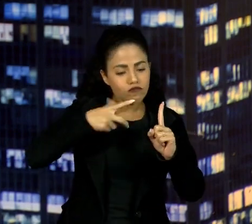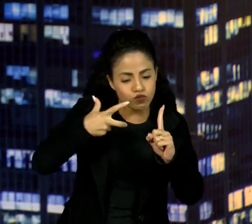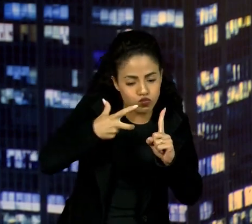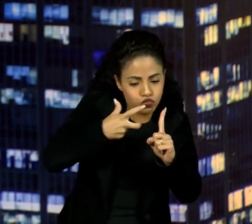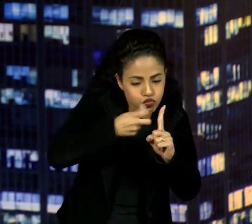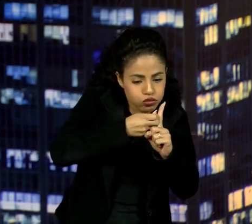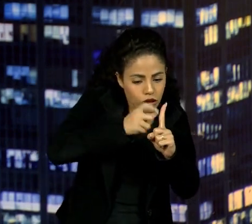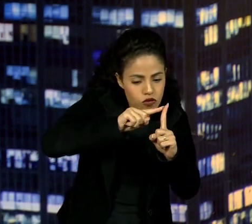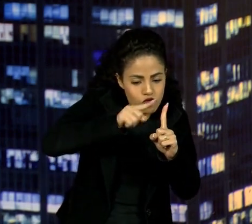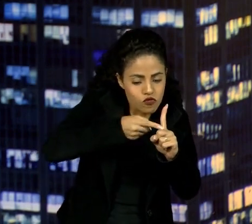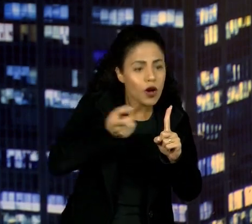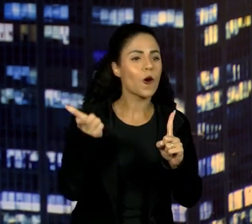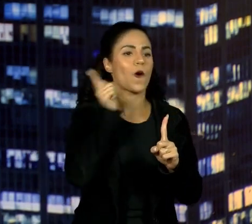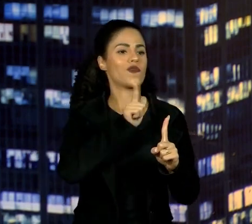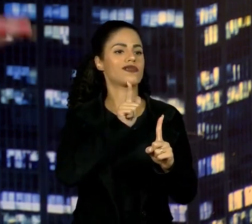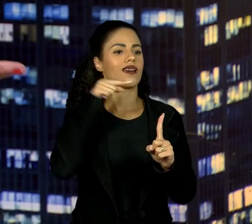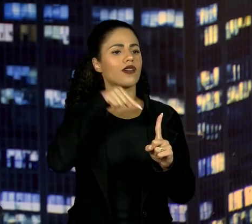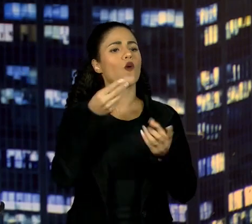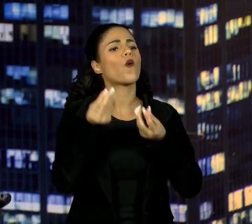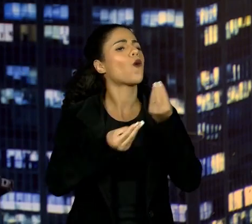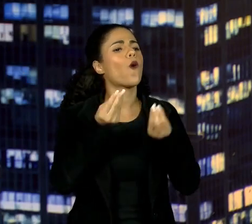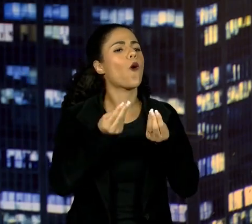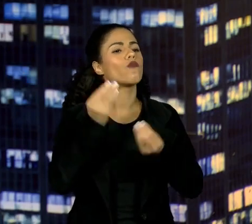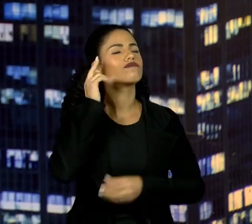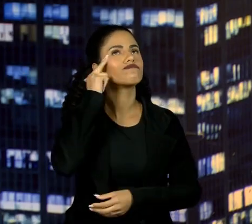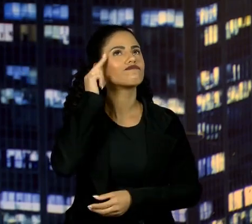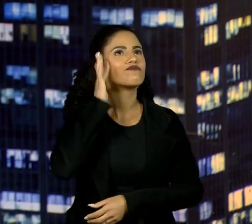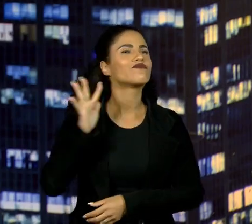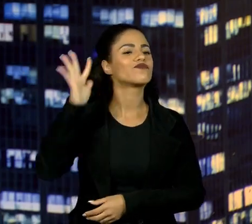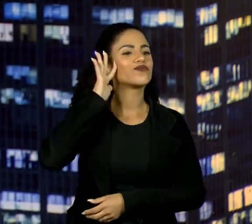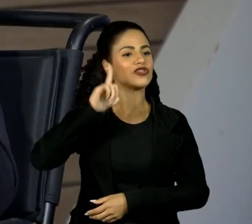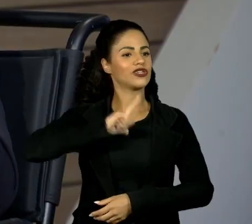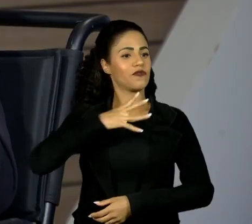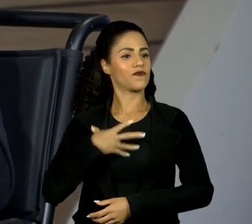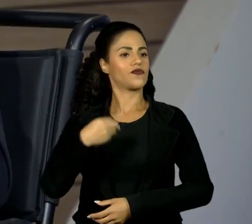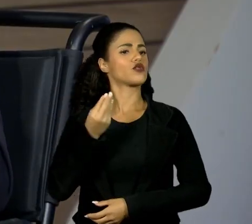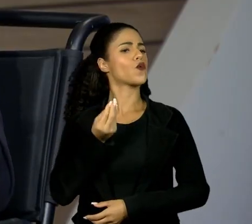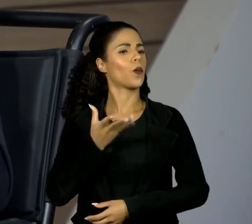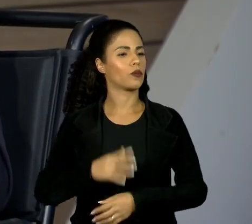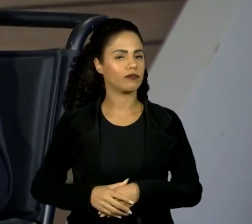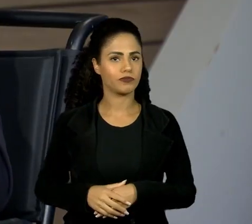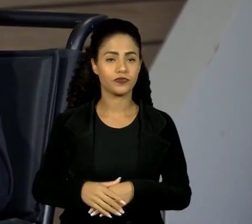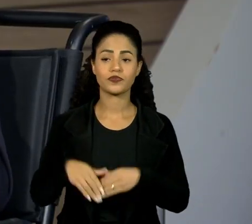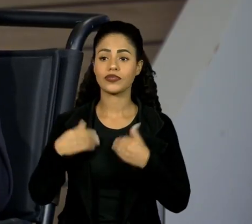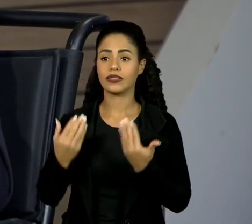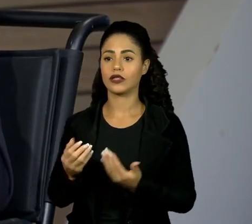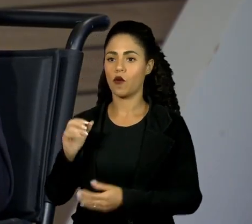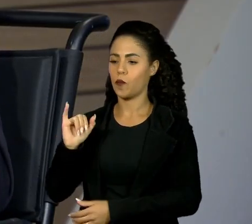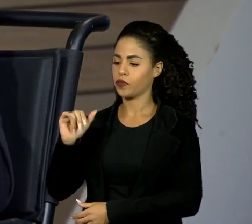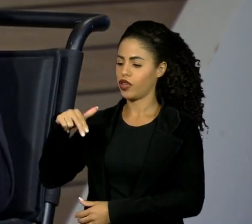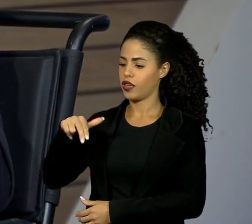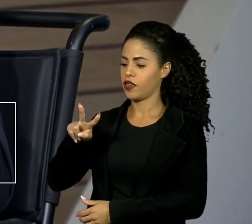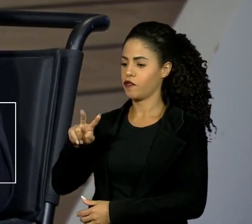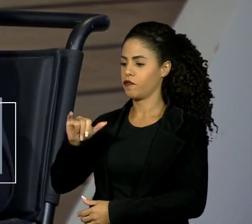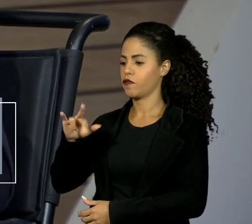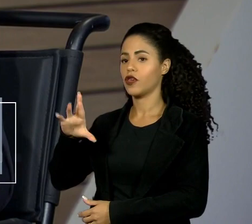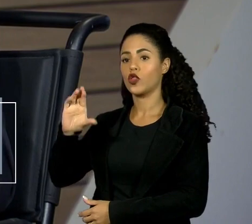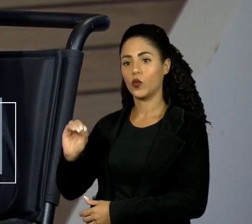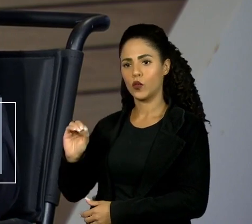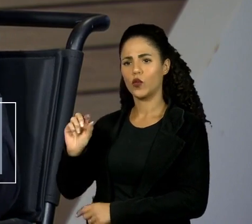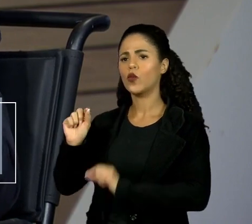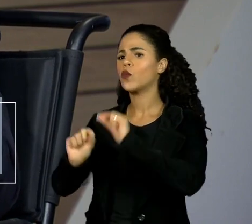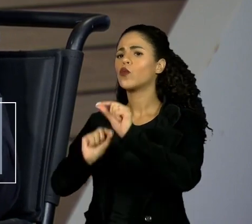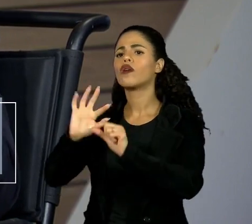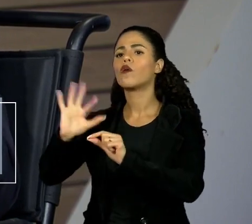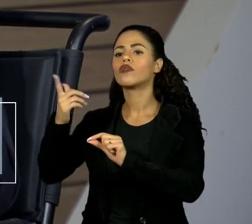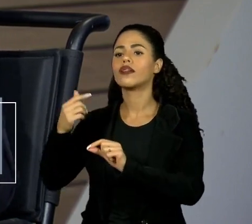esse casal que tem problemas de fertilidade consiga realizar esse sonho de ter um bebê. Então, a fertilização in vitro, basicamente, é aquilo